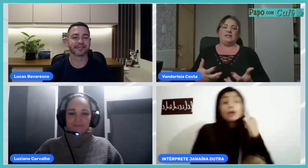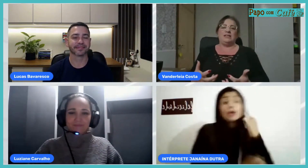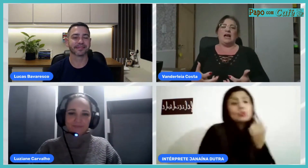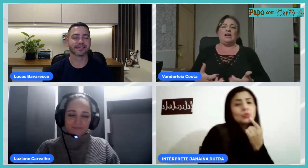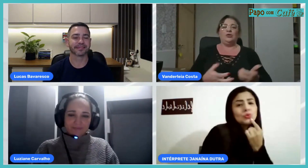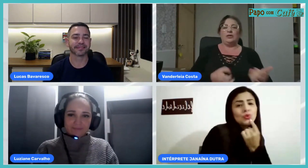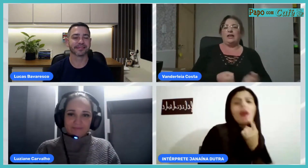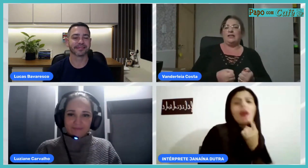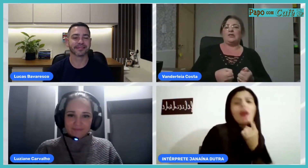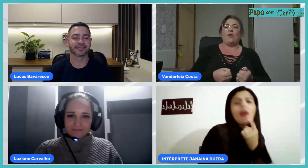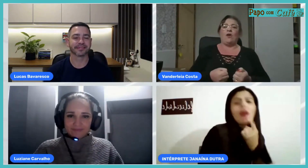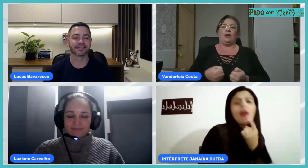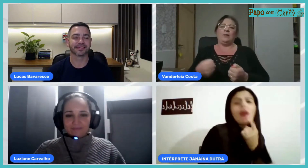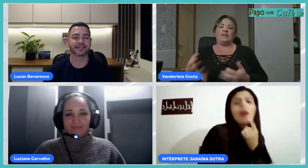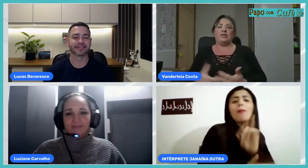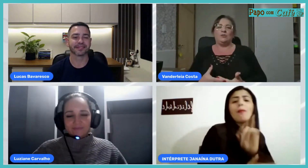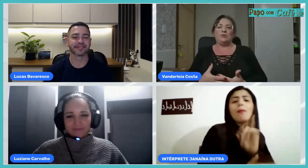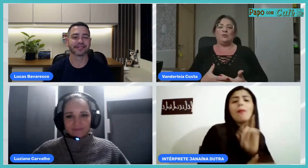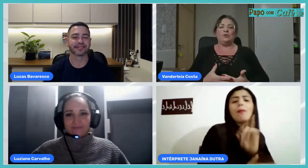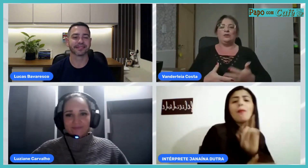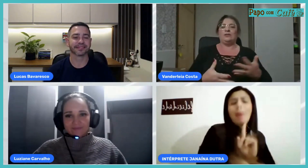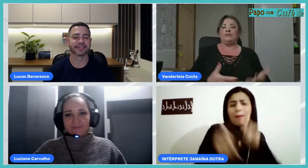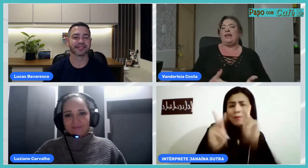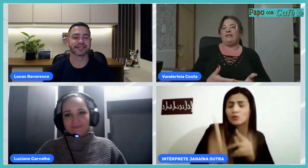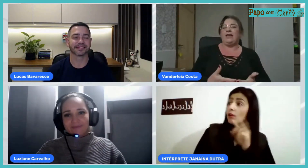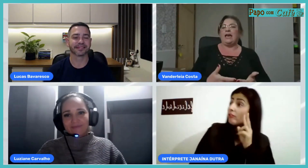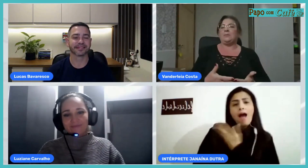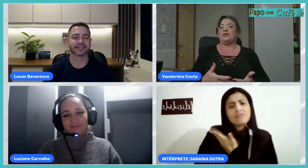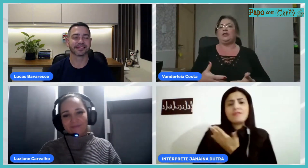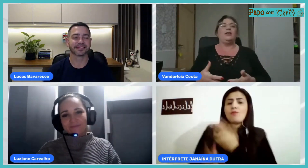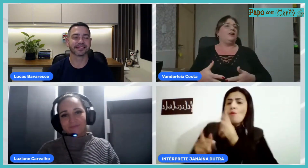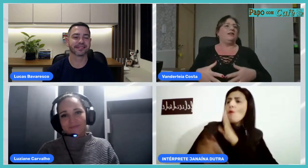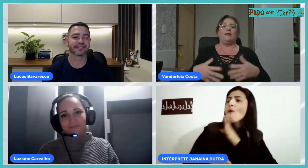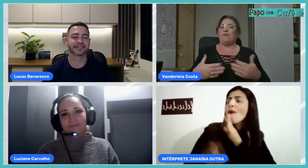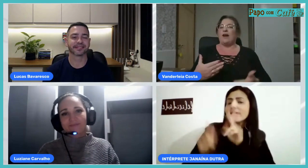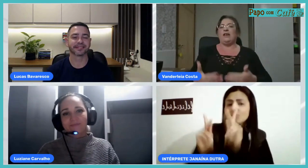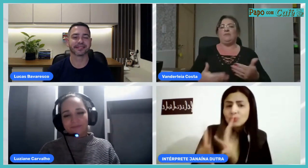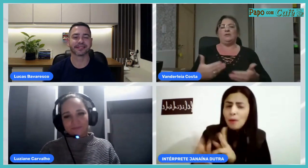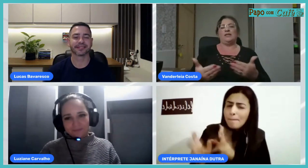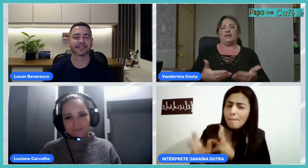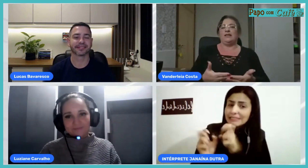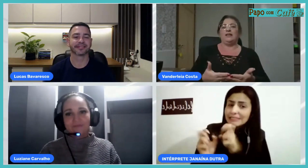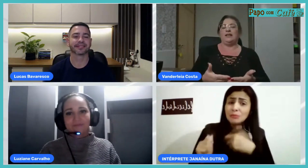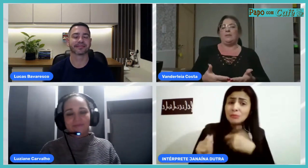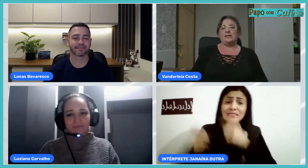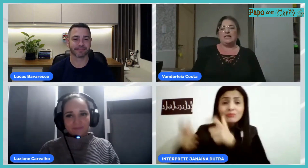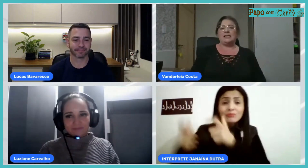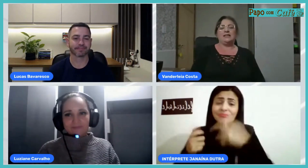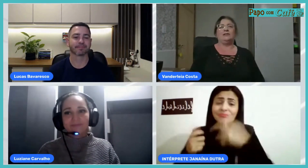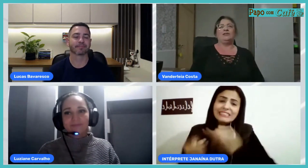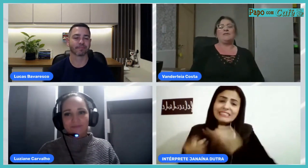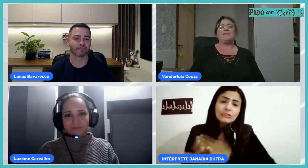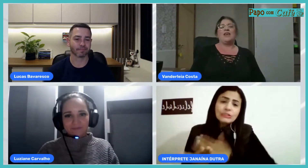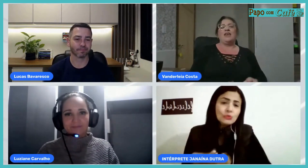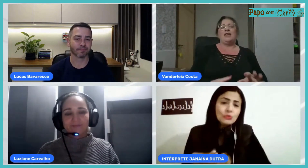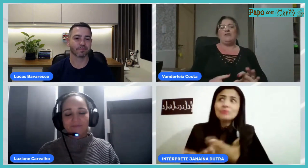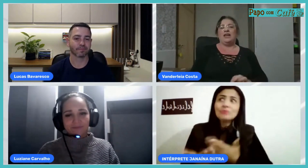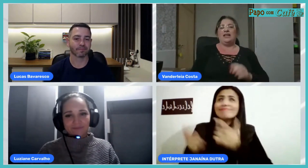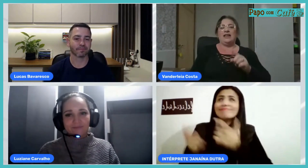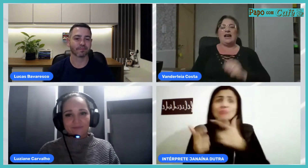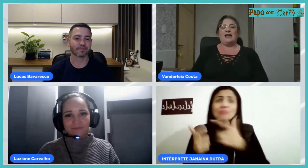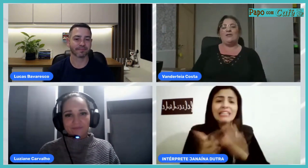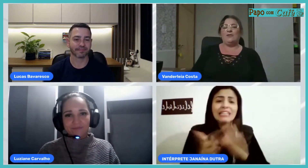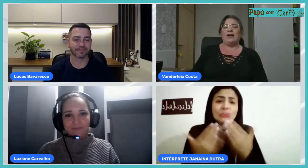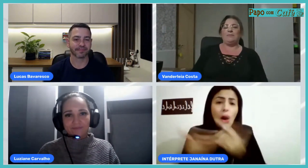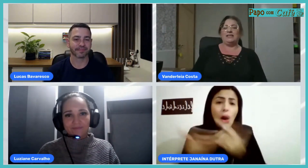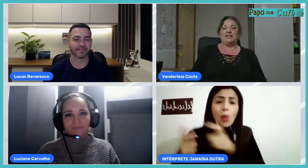percebe a necessidade, ou está na escola, apareceu um surdo, não tem intérprete, então vai e busca a capacitação, né? E eu